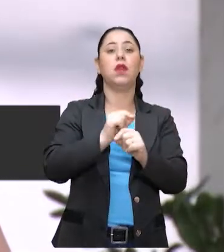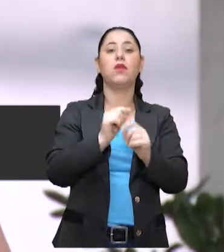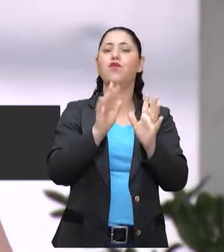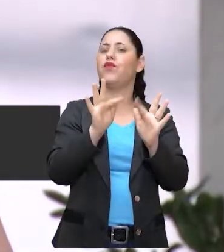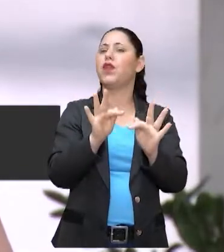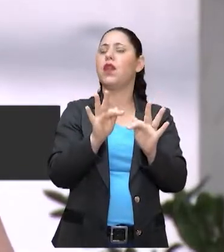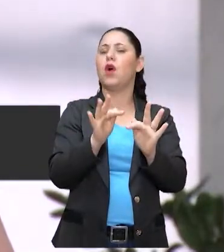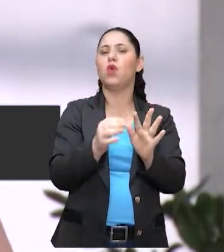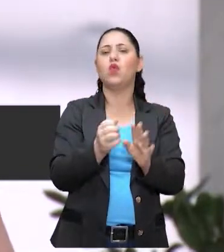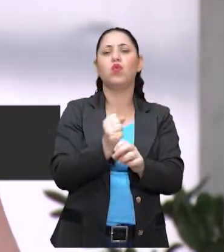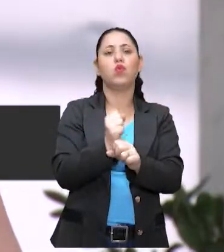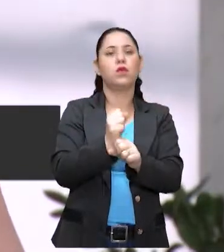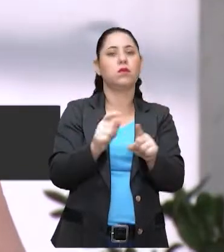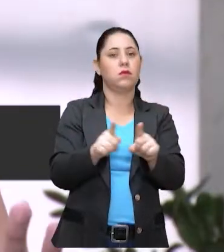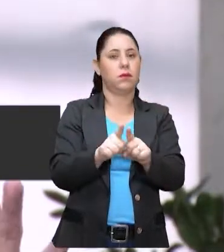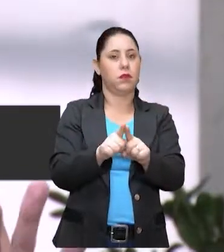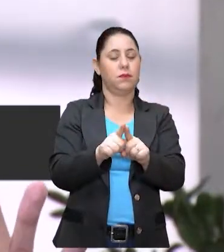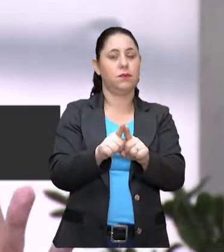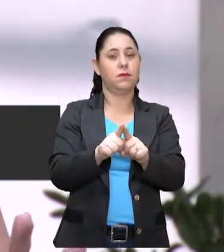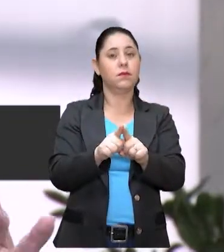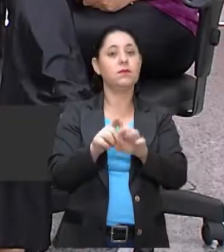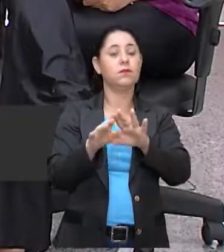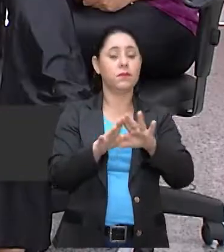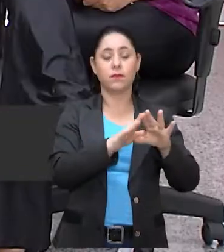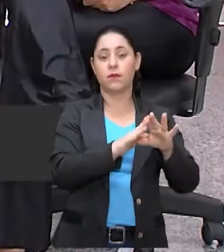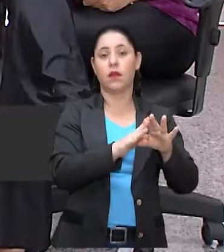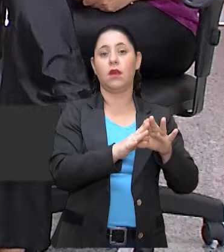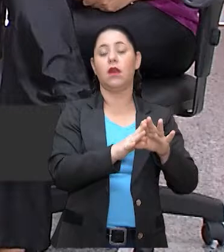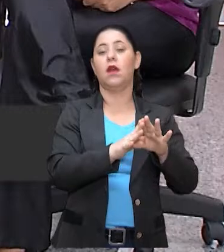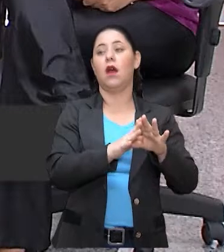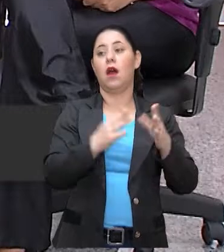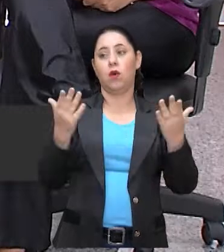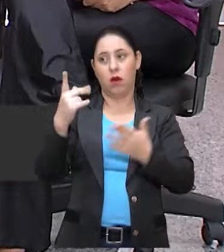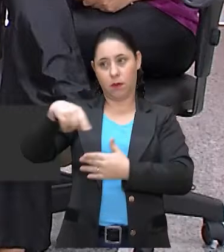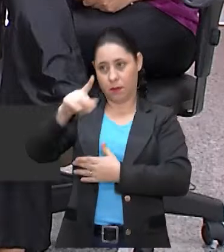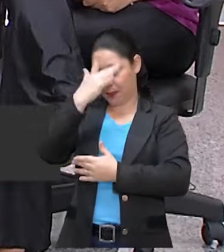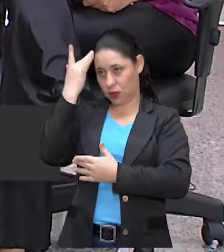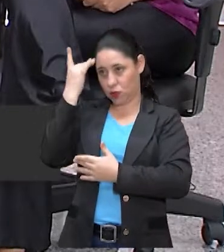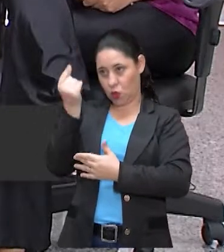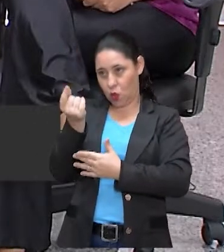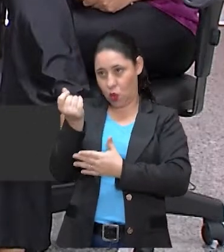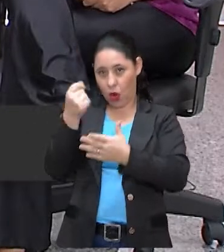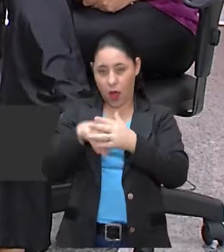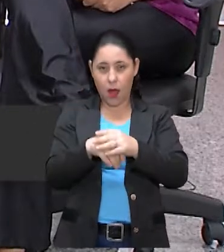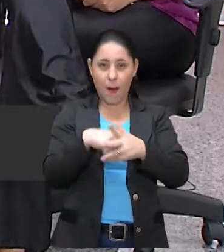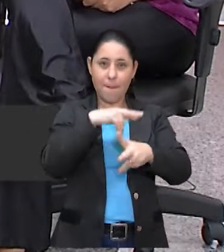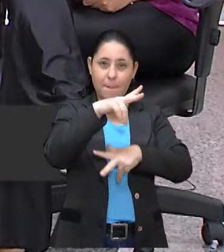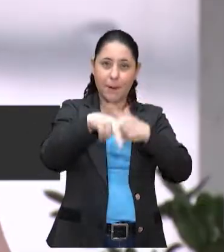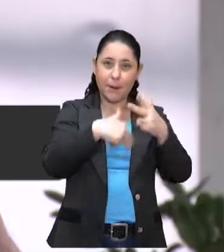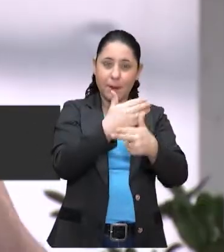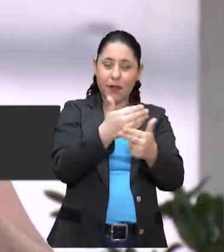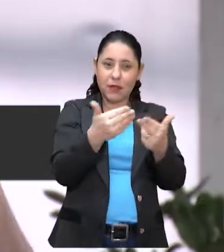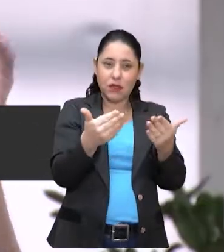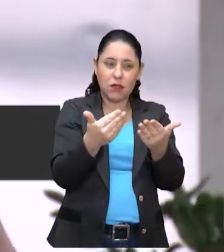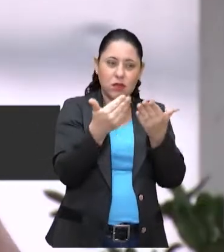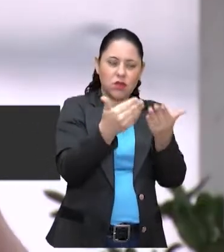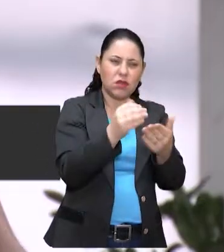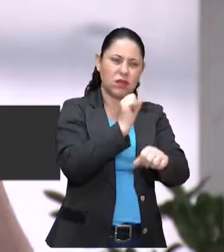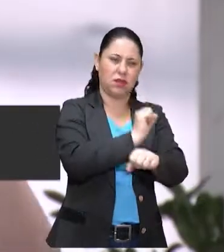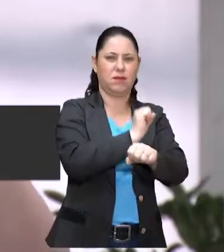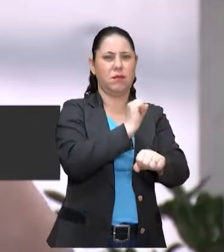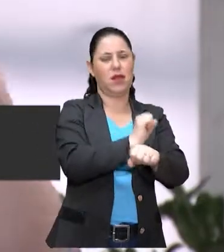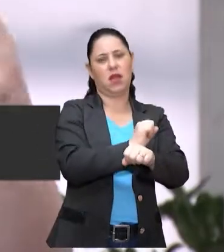finanças pessoais. As pessoas têm que agora procurar poupar o que dá, presente, dá para esperar um bocadinho mais, deixa essa